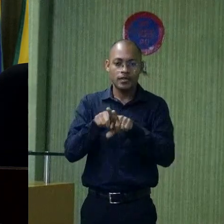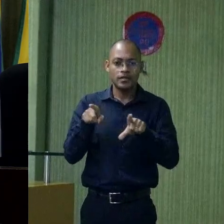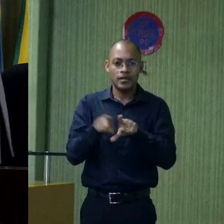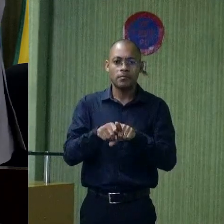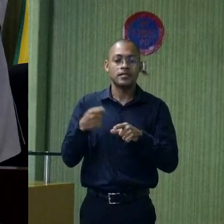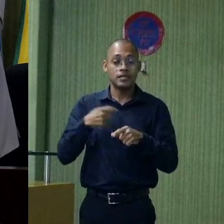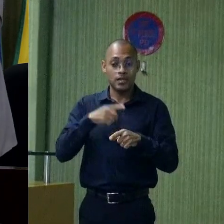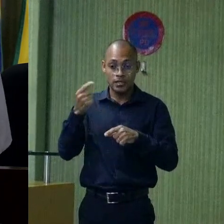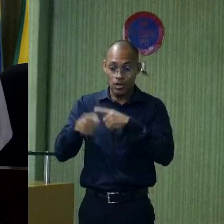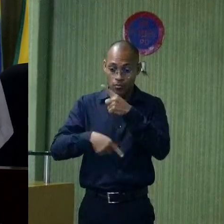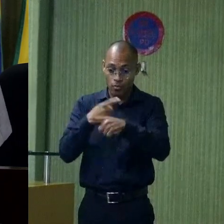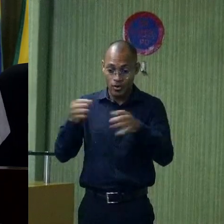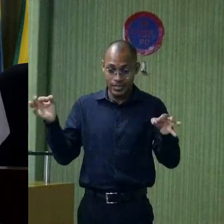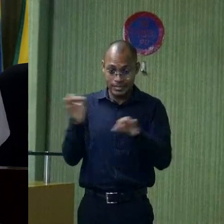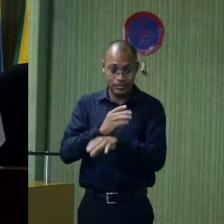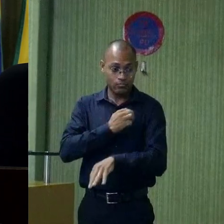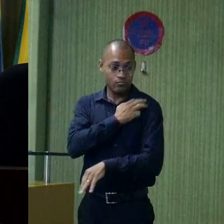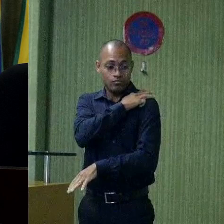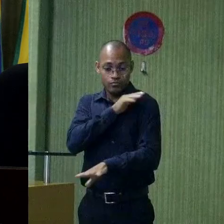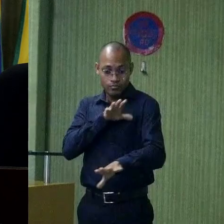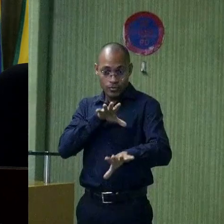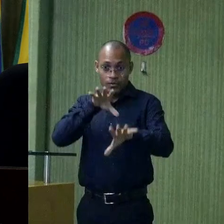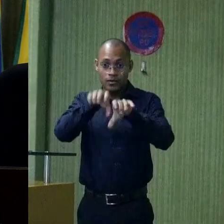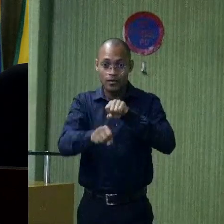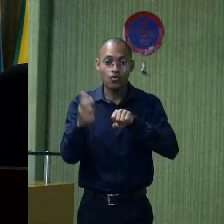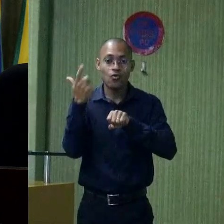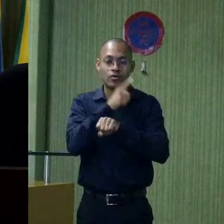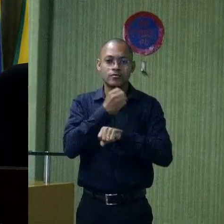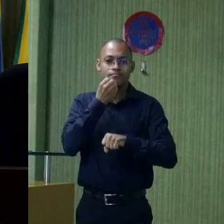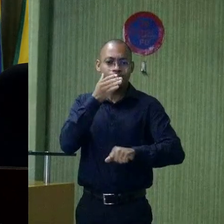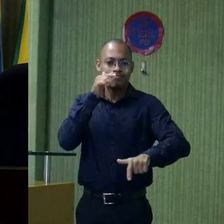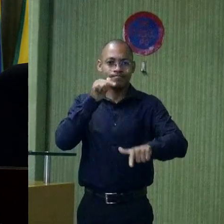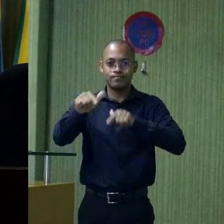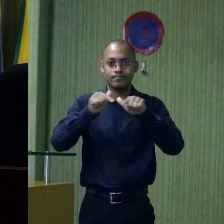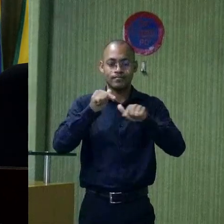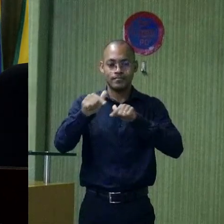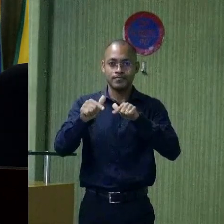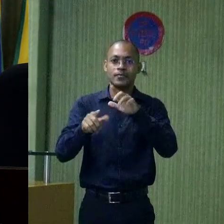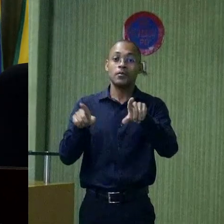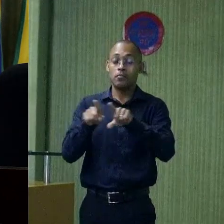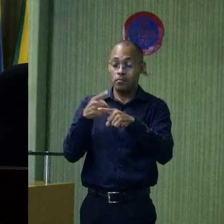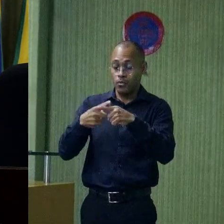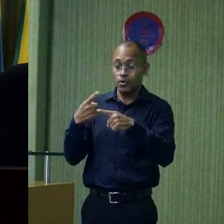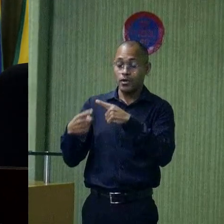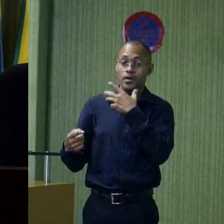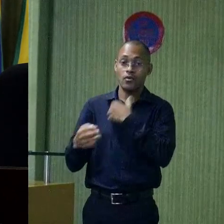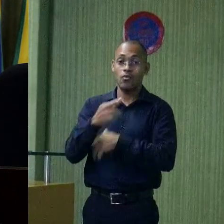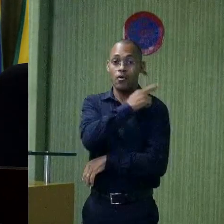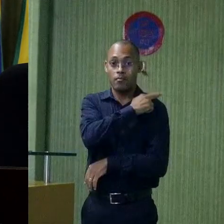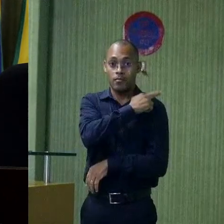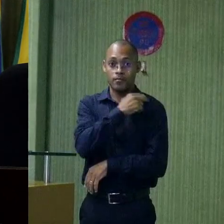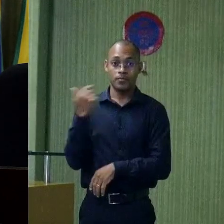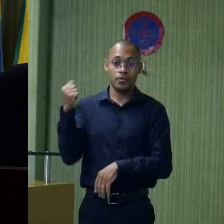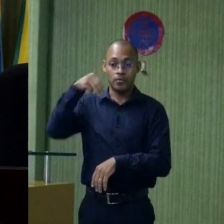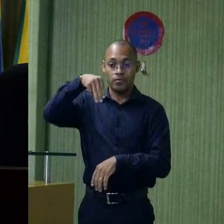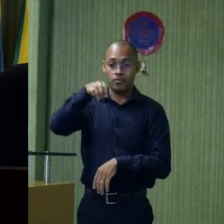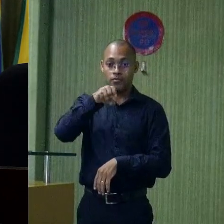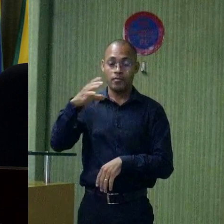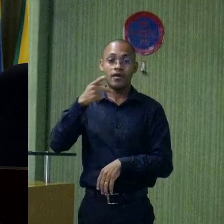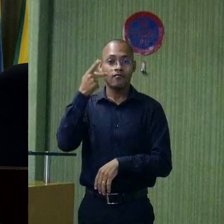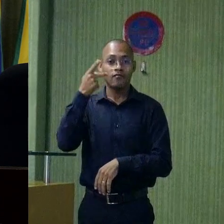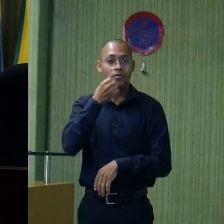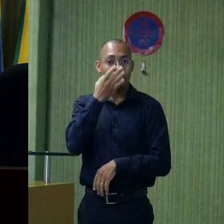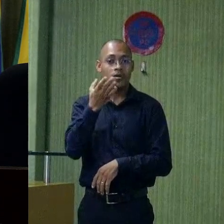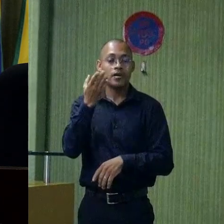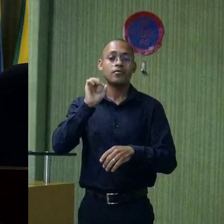trabalho Esse é um ponto importante veja bem o novo pne secretário do MEC até destacou bem é a questão da